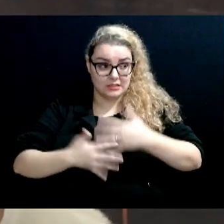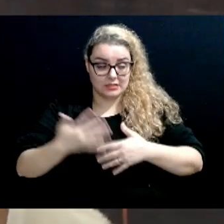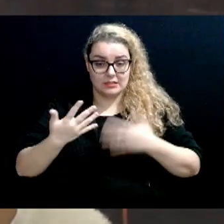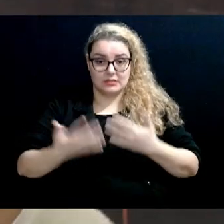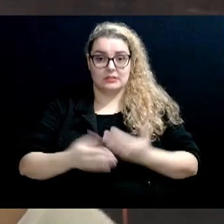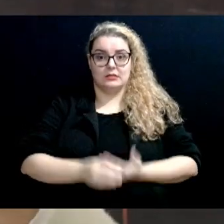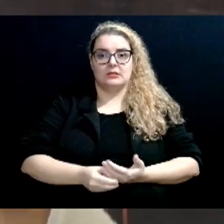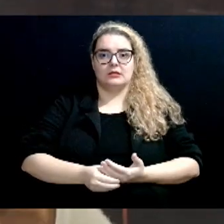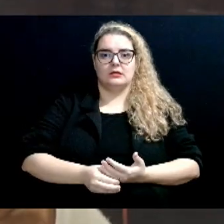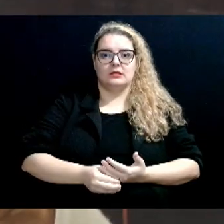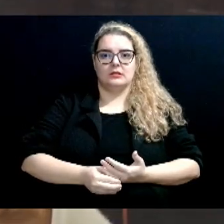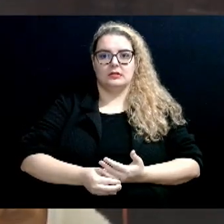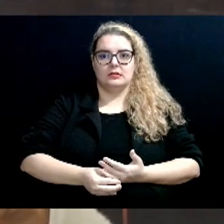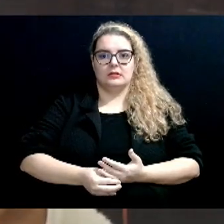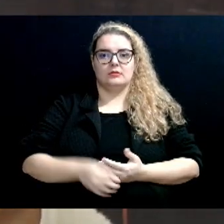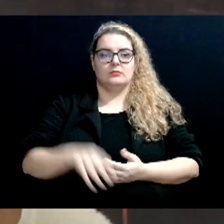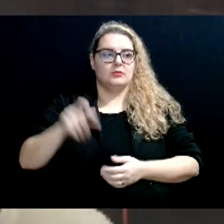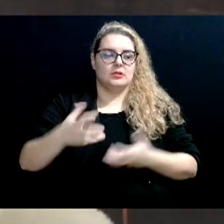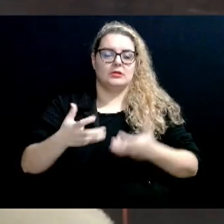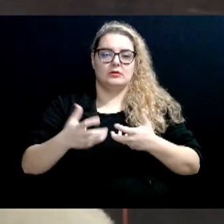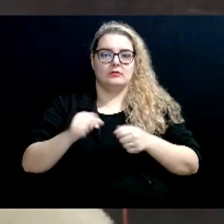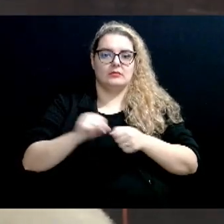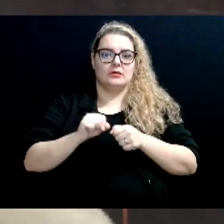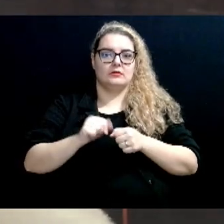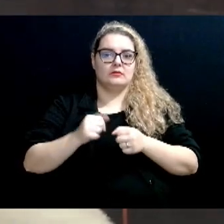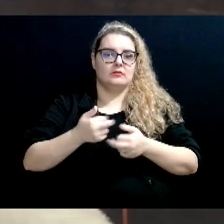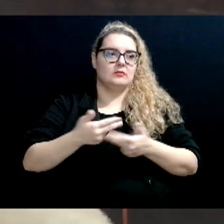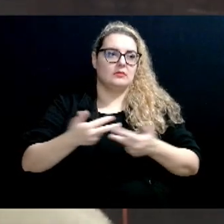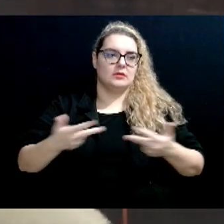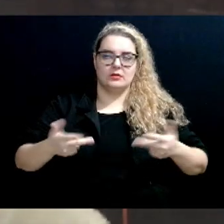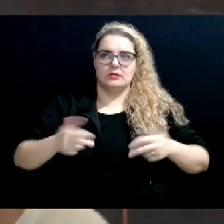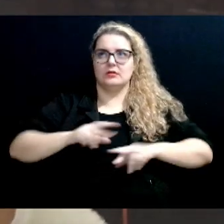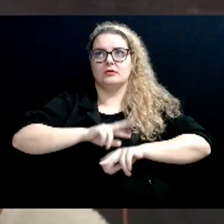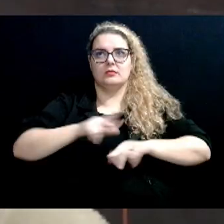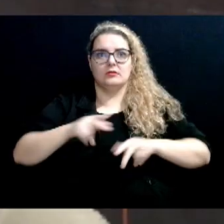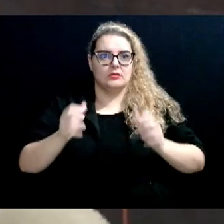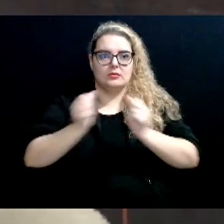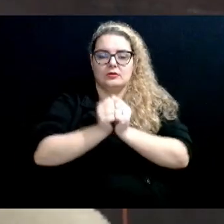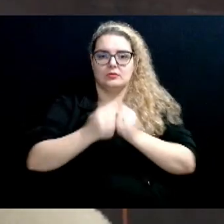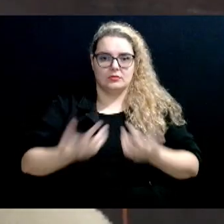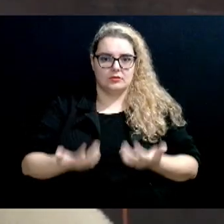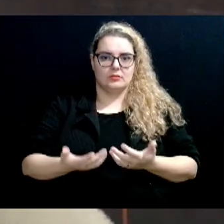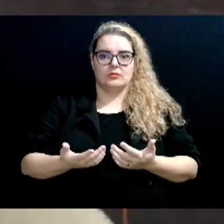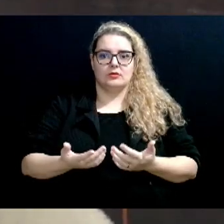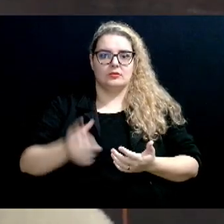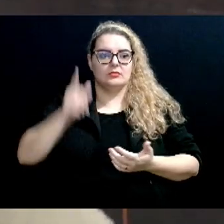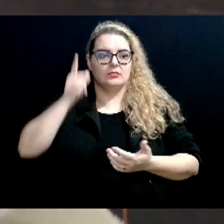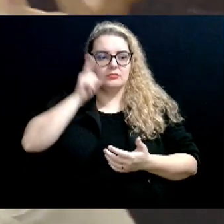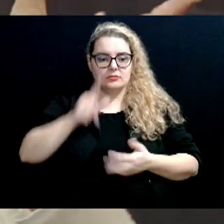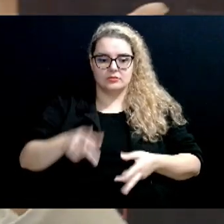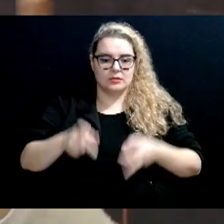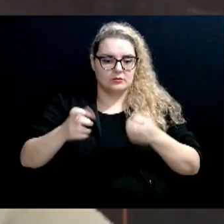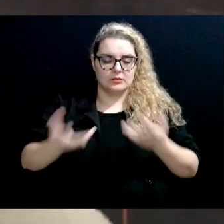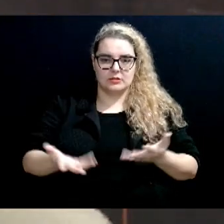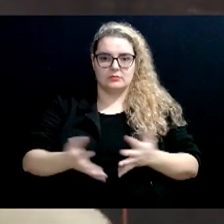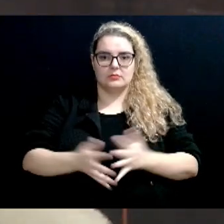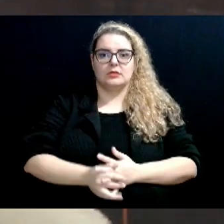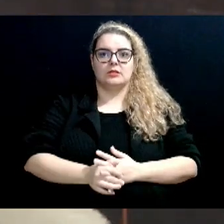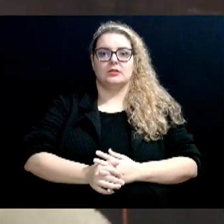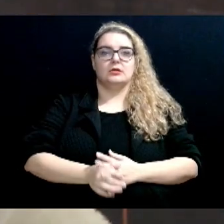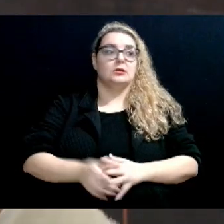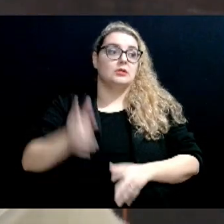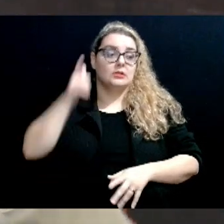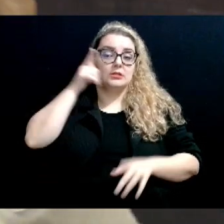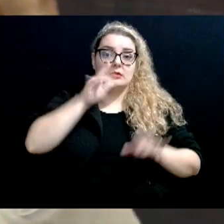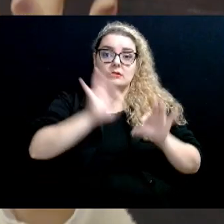pessoa está querendo fazer muita coisa ao mesmo tempo, e não se dá conta, não consegue se planejar direito ao longo